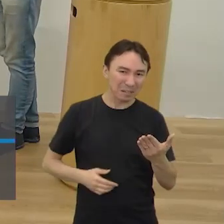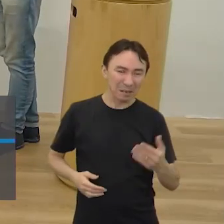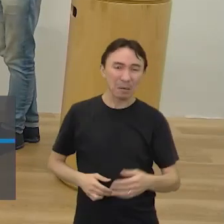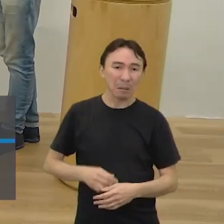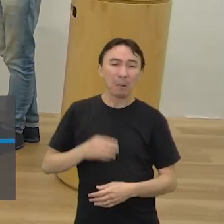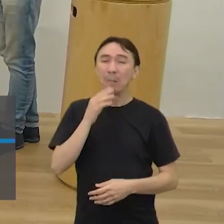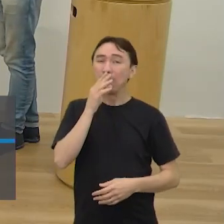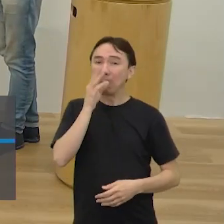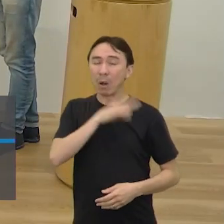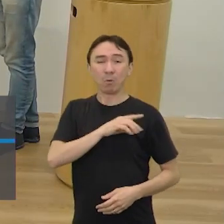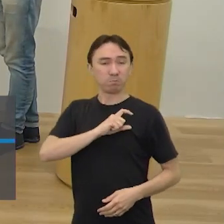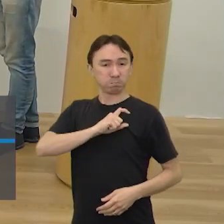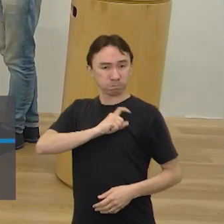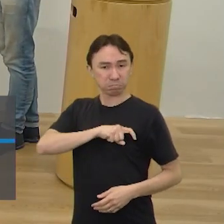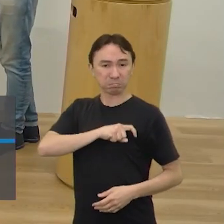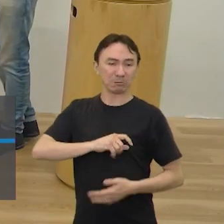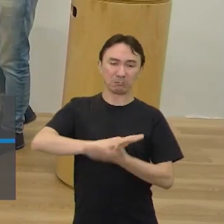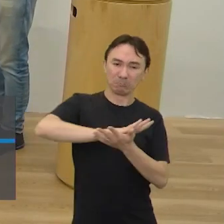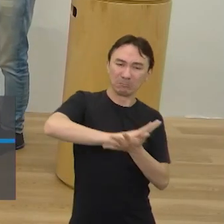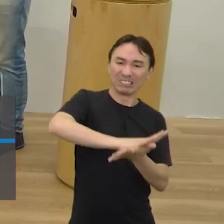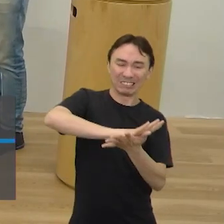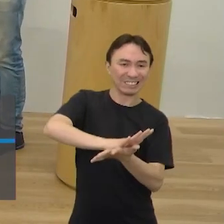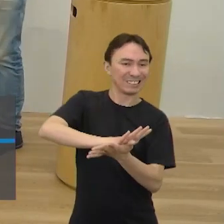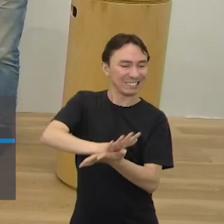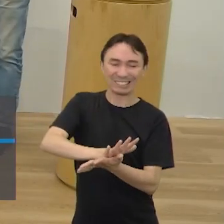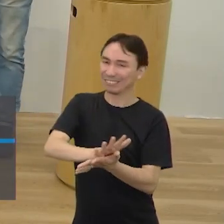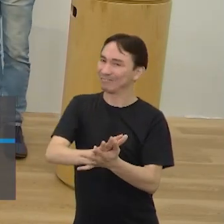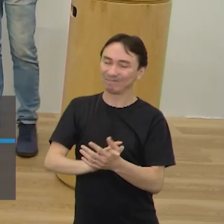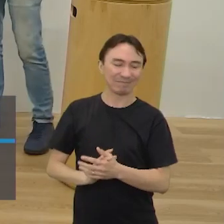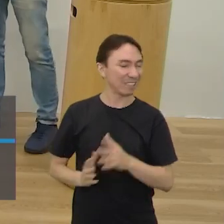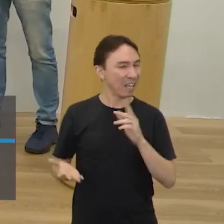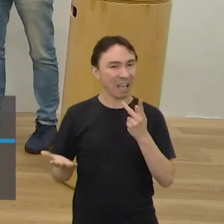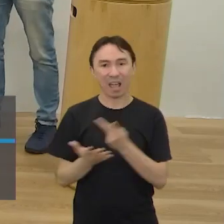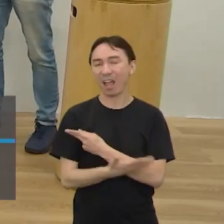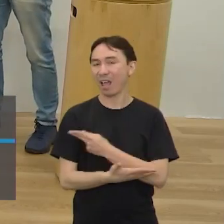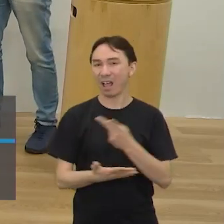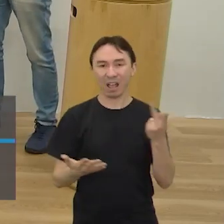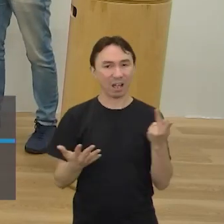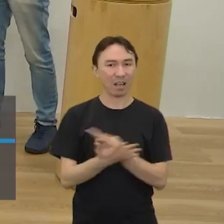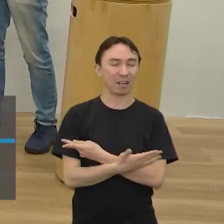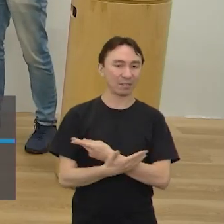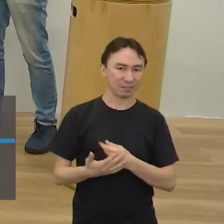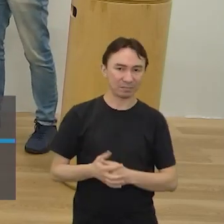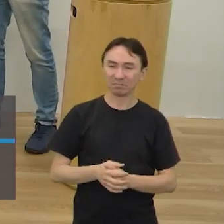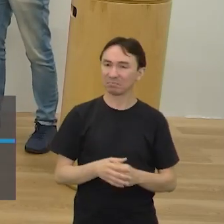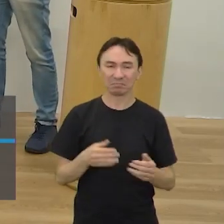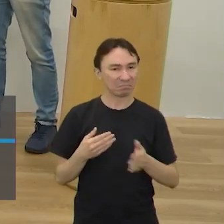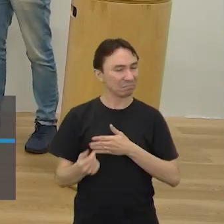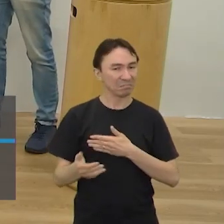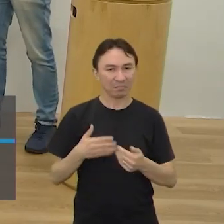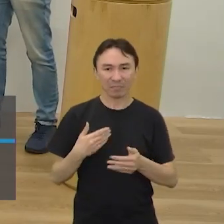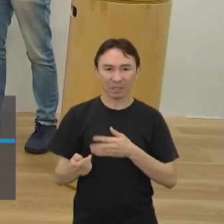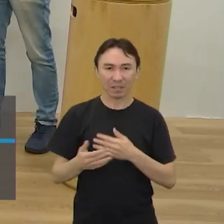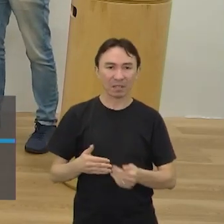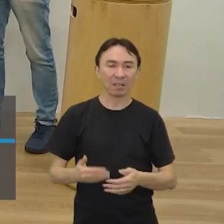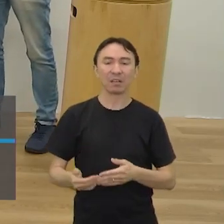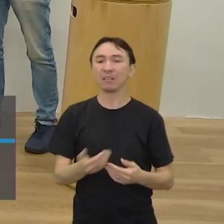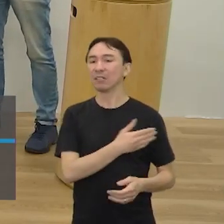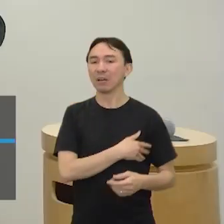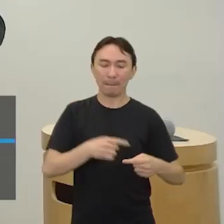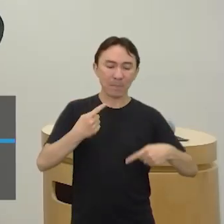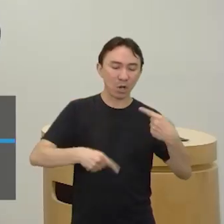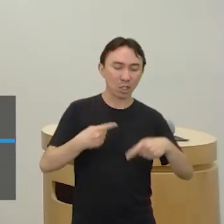violação aos direitos e à integridade humana, não é isso? Nenhum tipo de pretexto. Isso serve à esquerda, serve à direita,